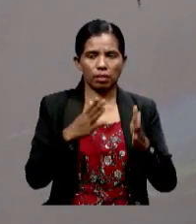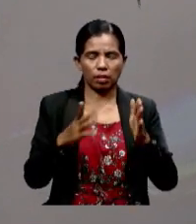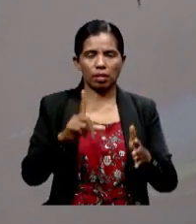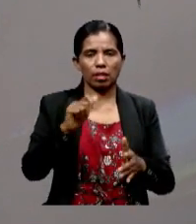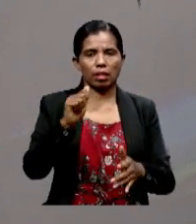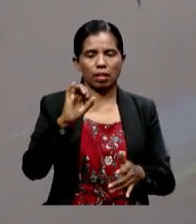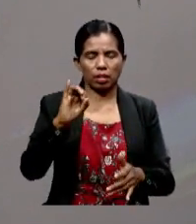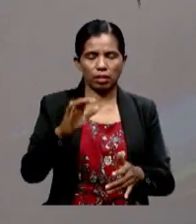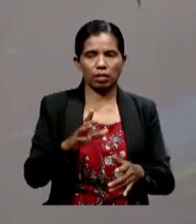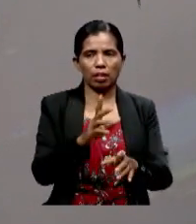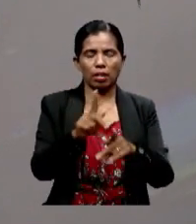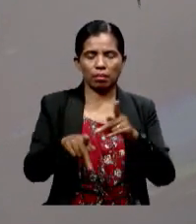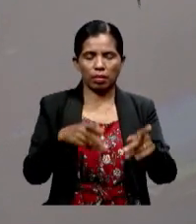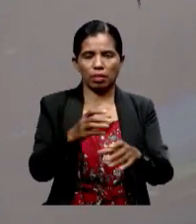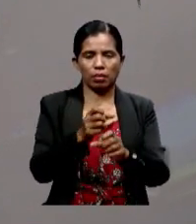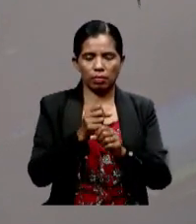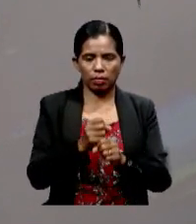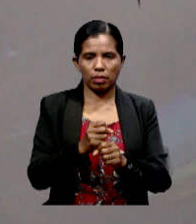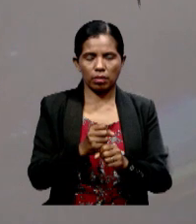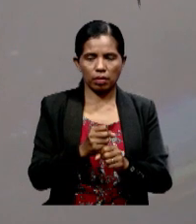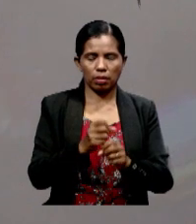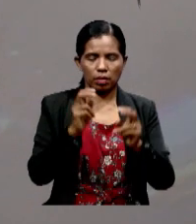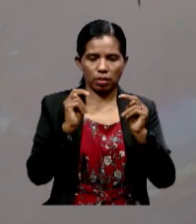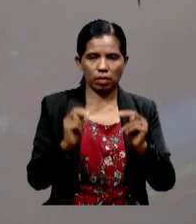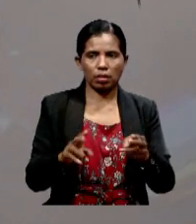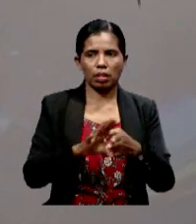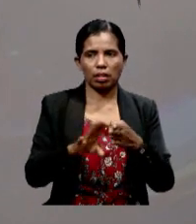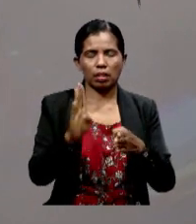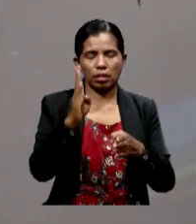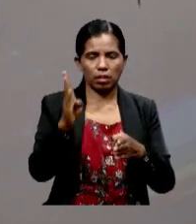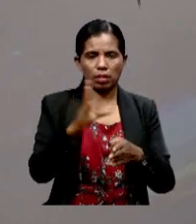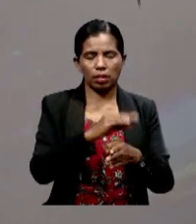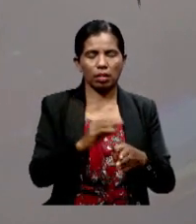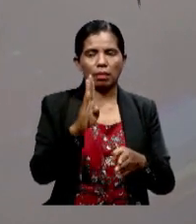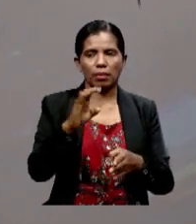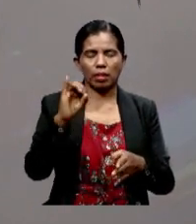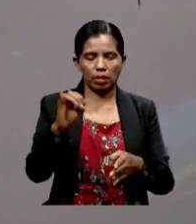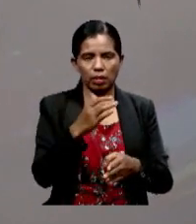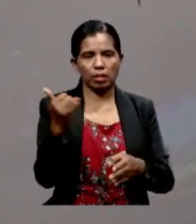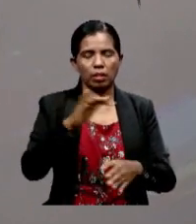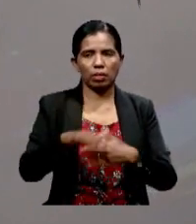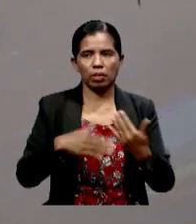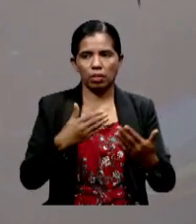que está em maneira que pode precisar de cartão de RTL, de cartão eleitoral, de Instagram, de voto.